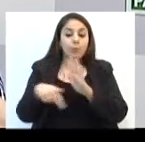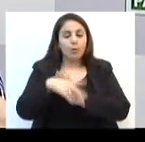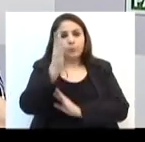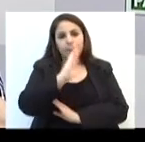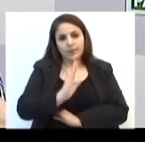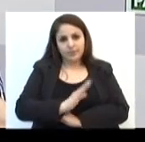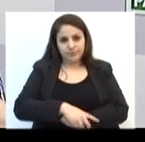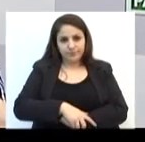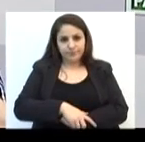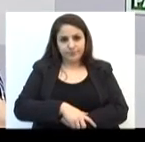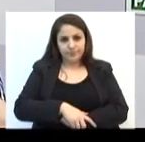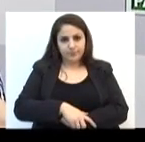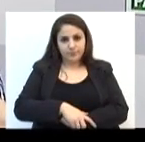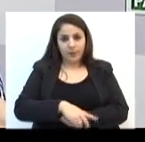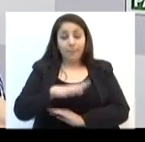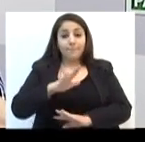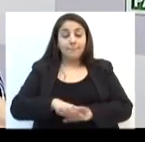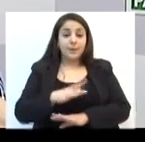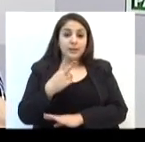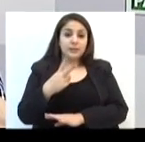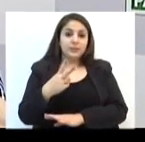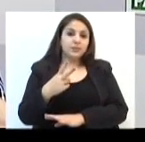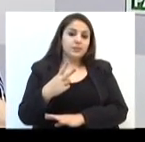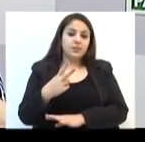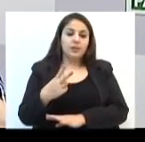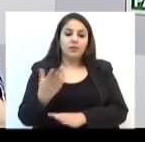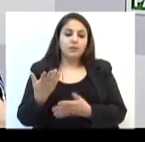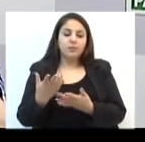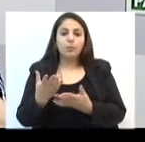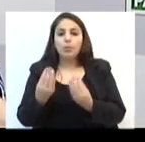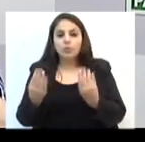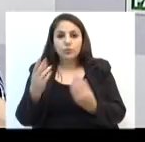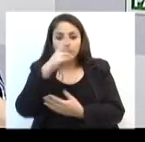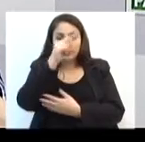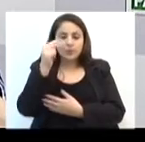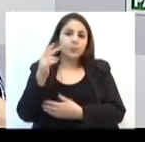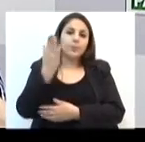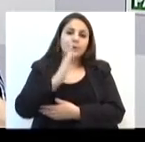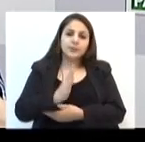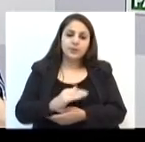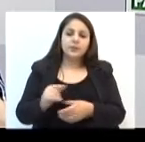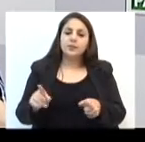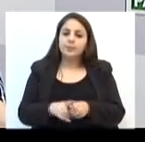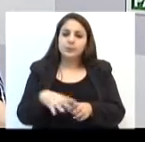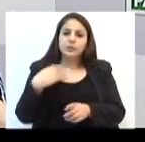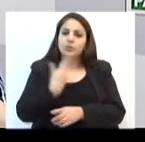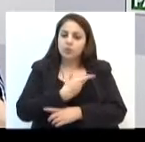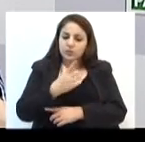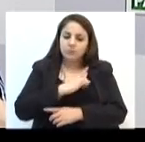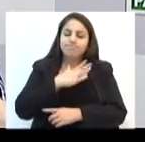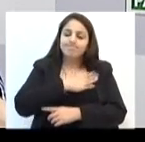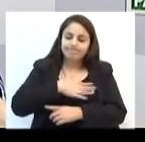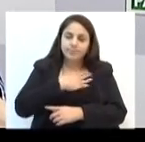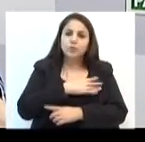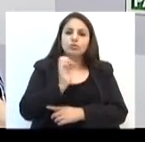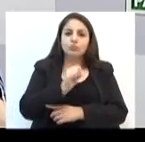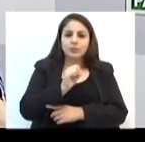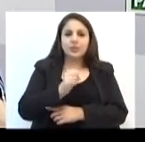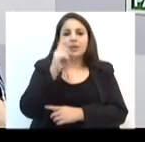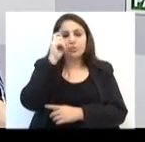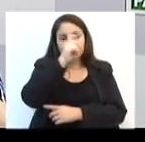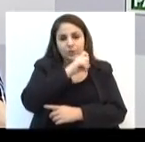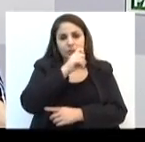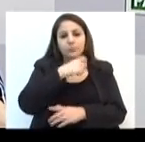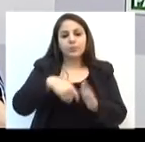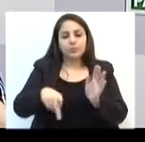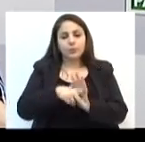município do Brasil, um dos mais de 5 mil municípios brasileiros. E como tal, claro que também temos sentido as dificuldades